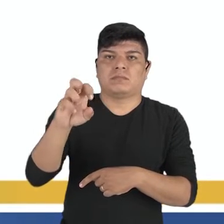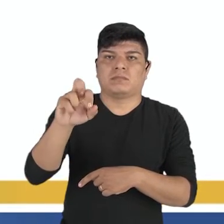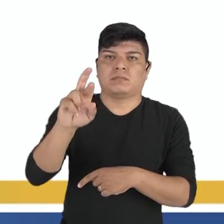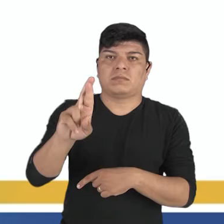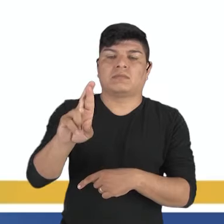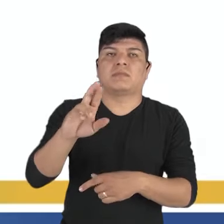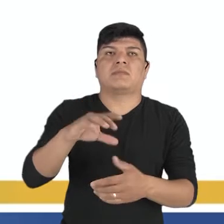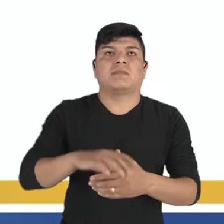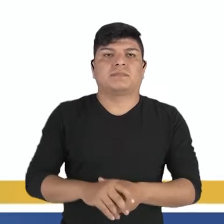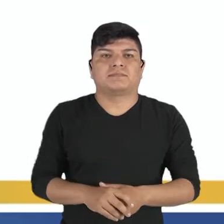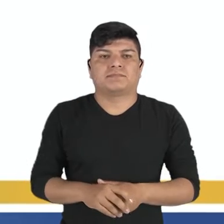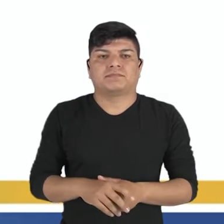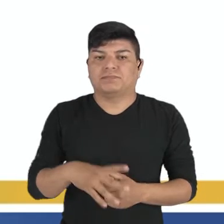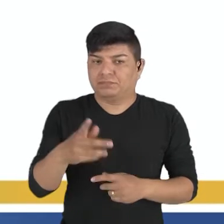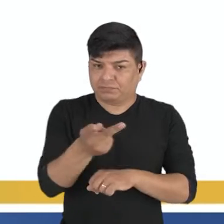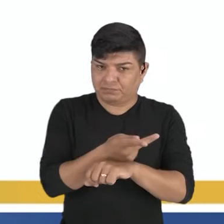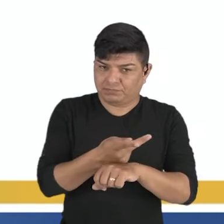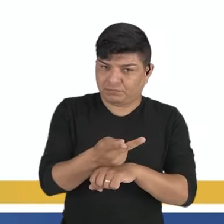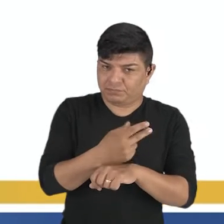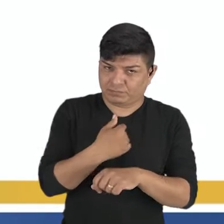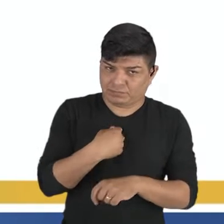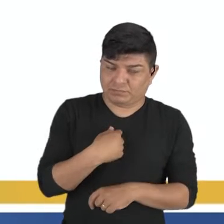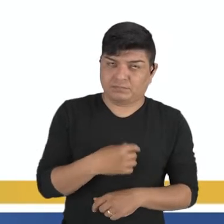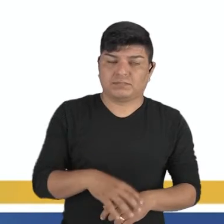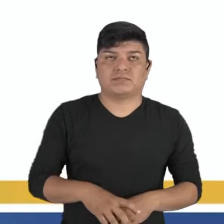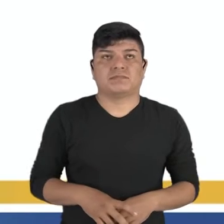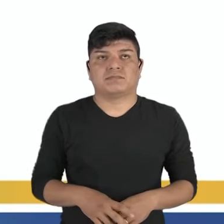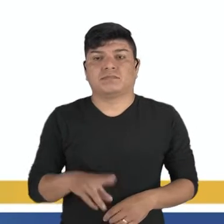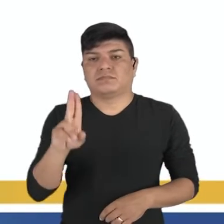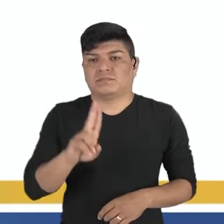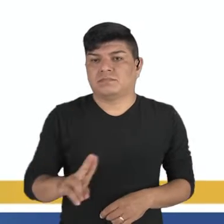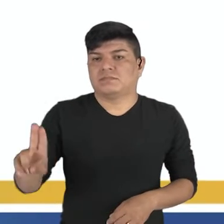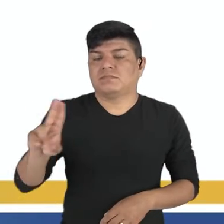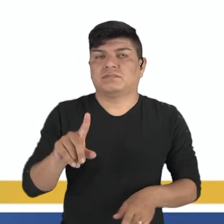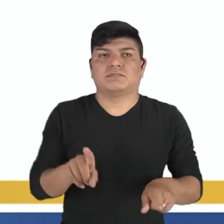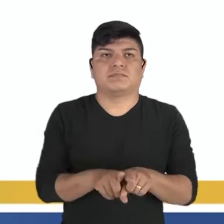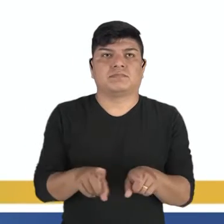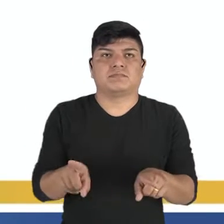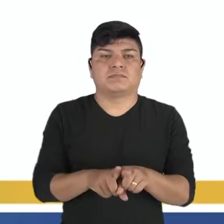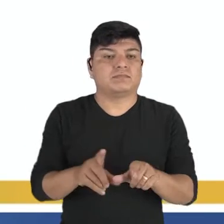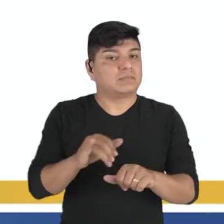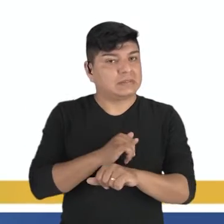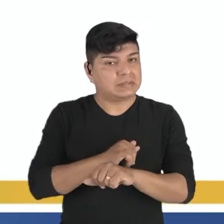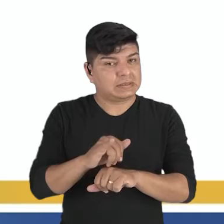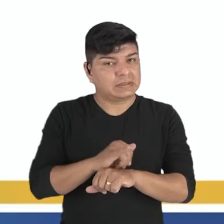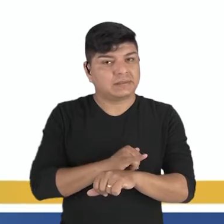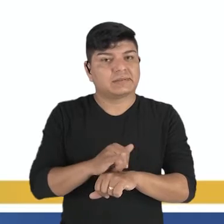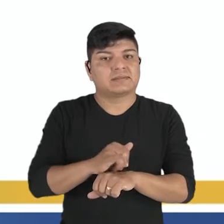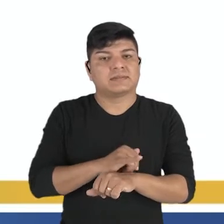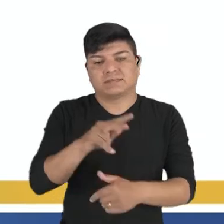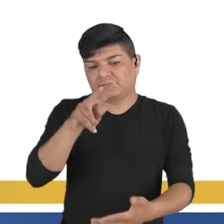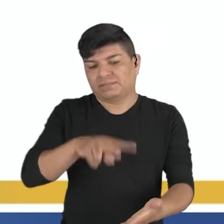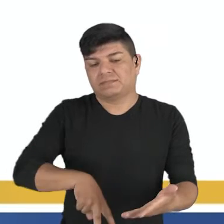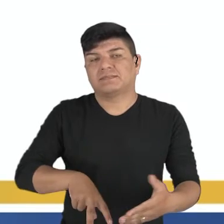Procurem aí para teacher. E usando também, gente, as estratégias,